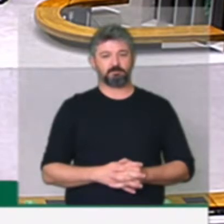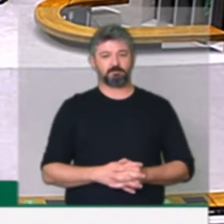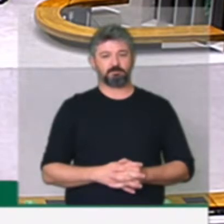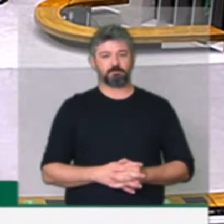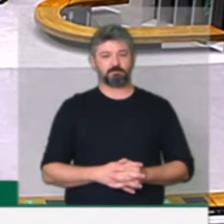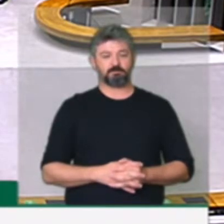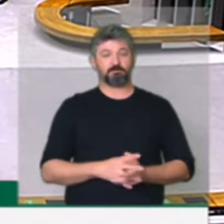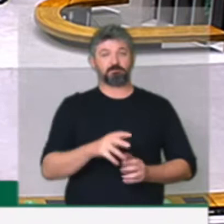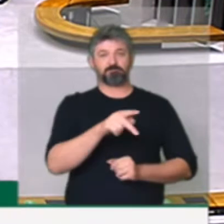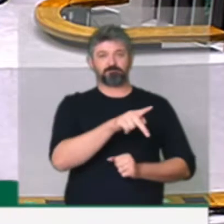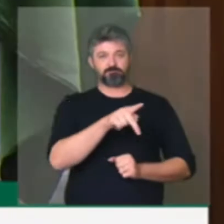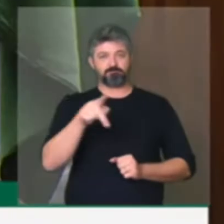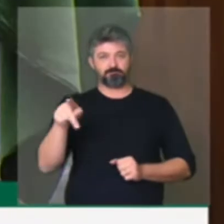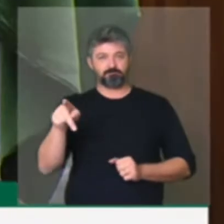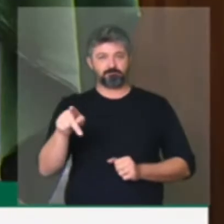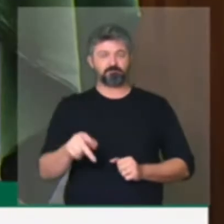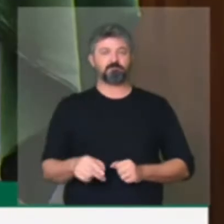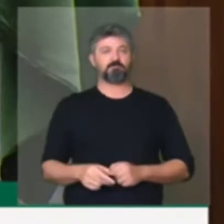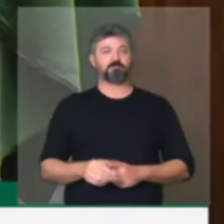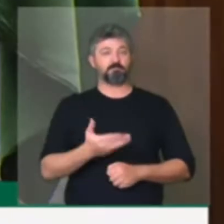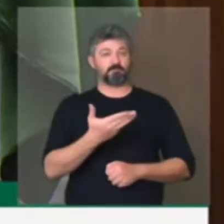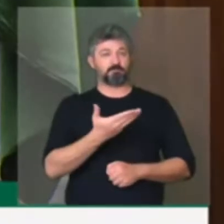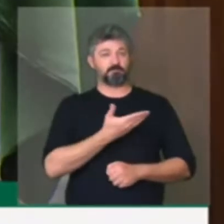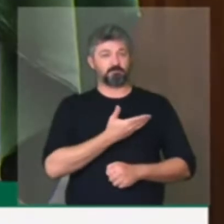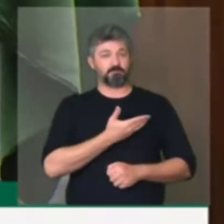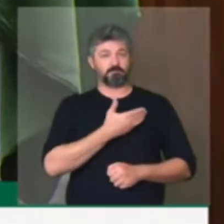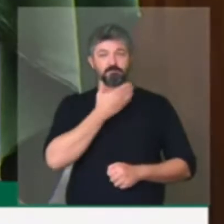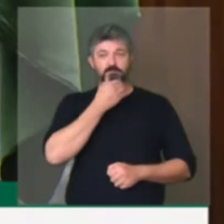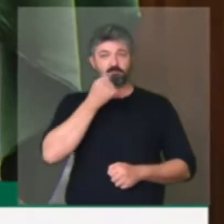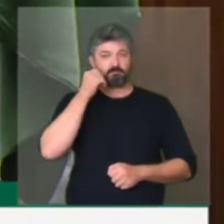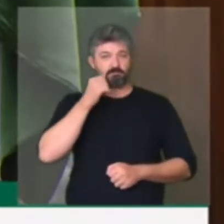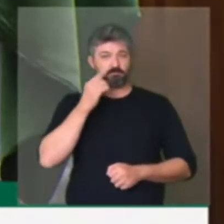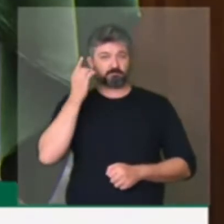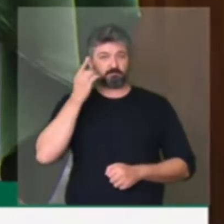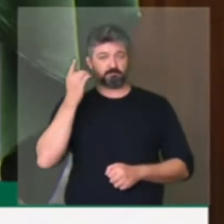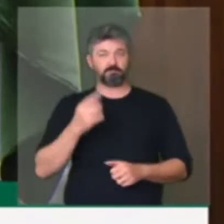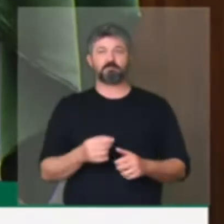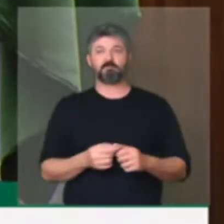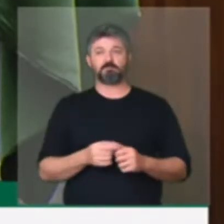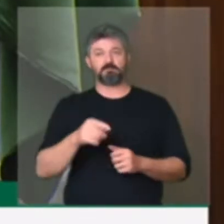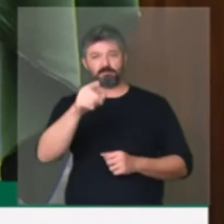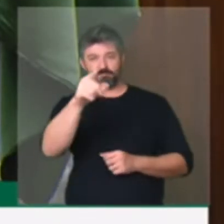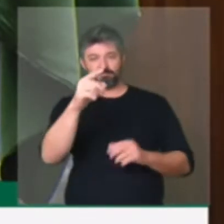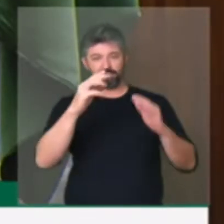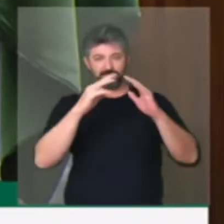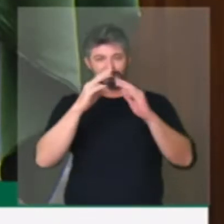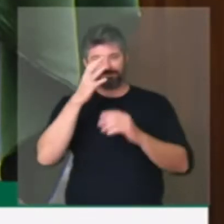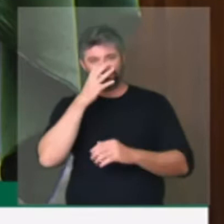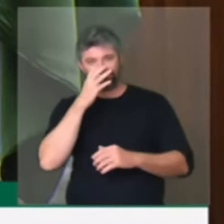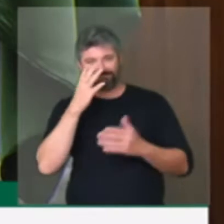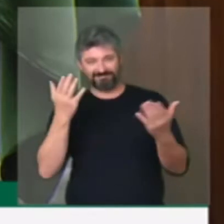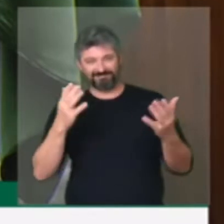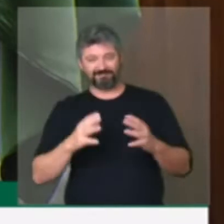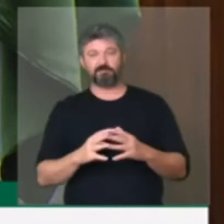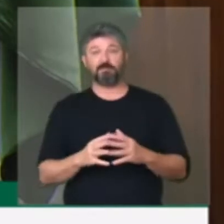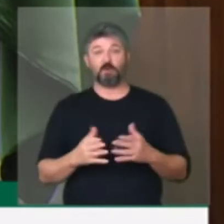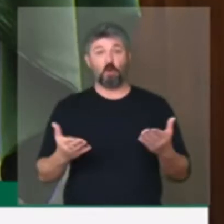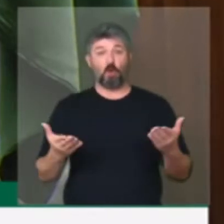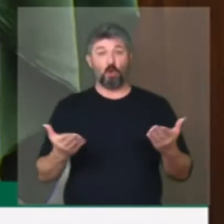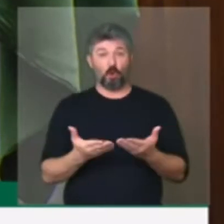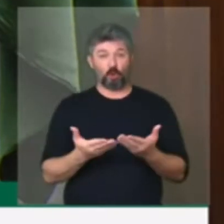Presidente, colegas deputados, deputadas, quem nos acompanha, o dia de